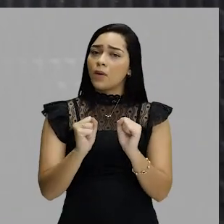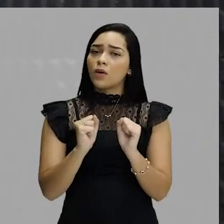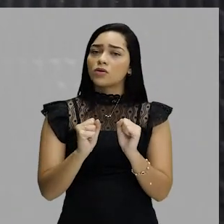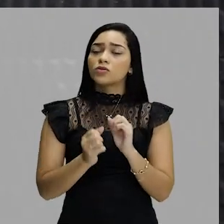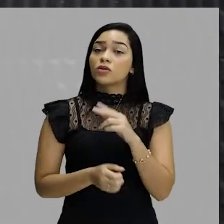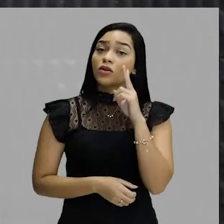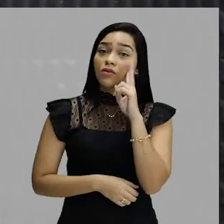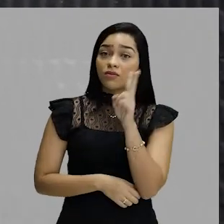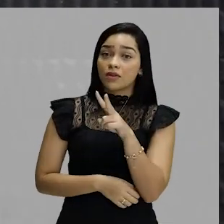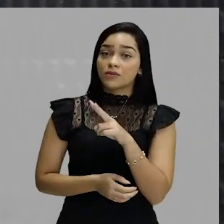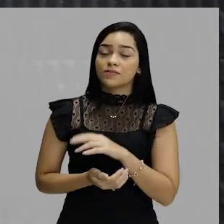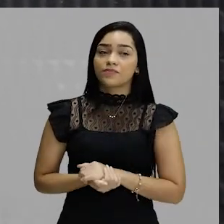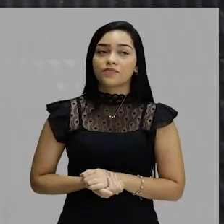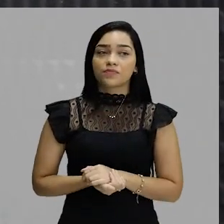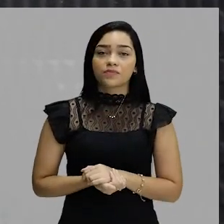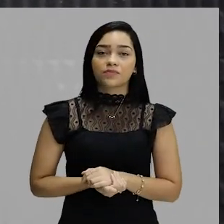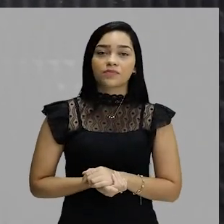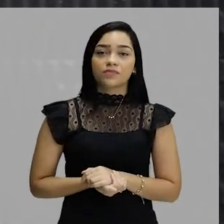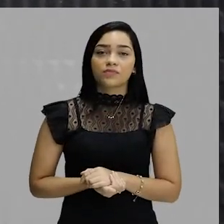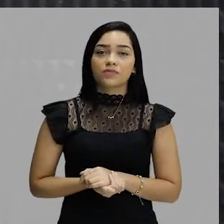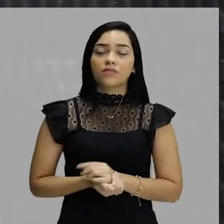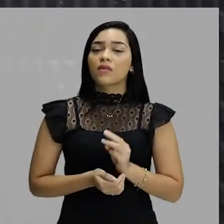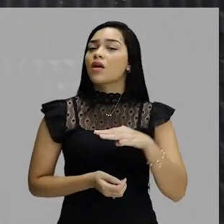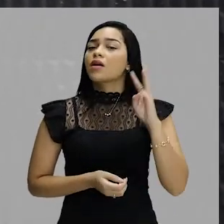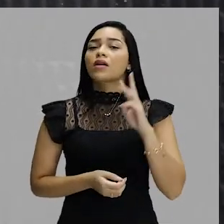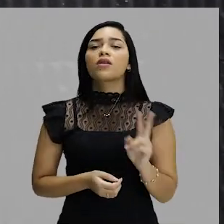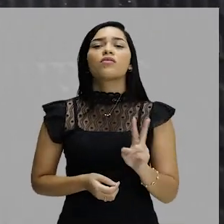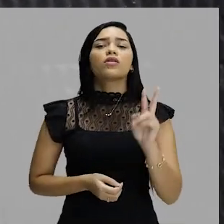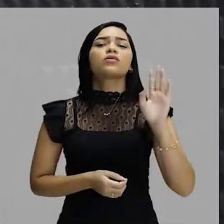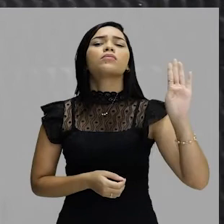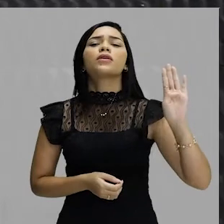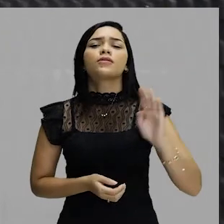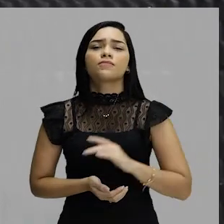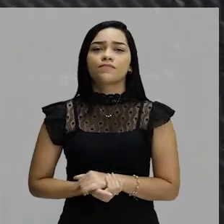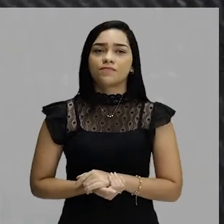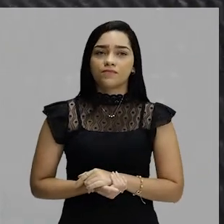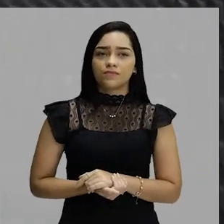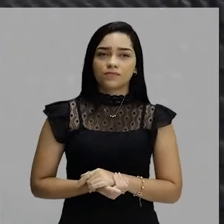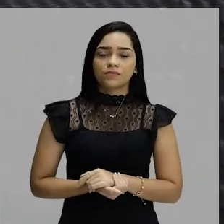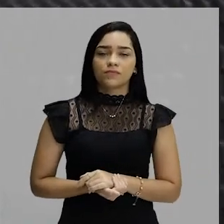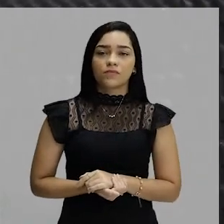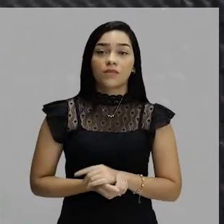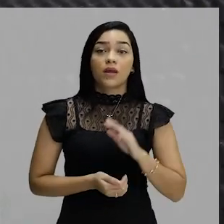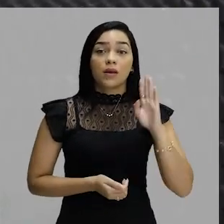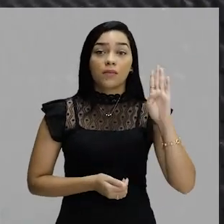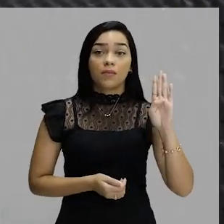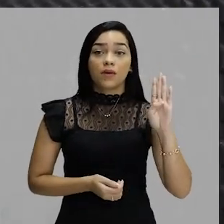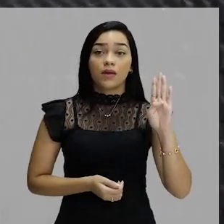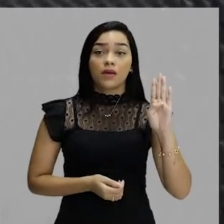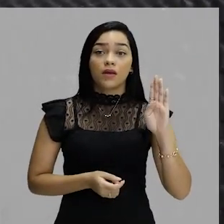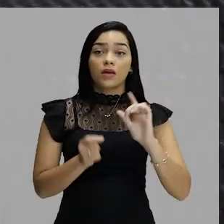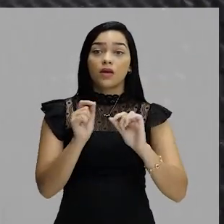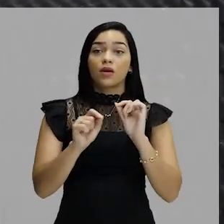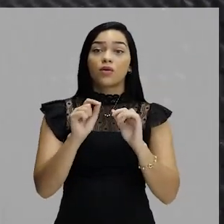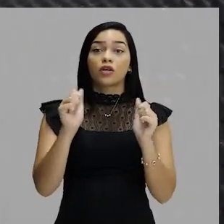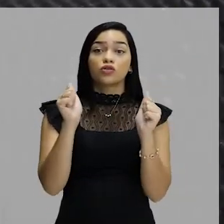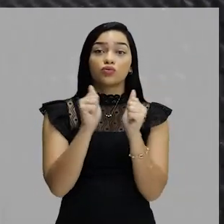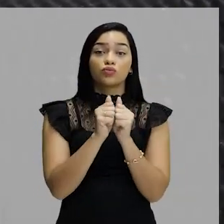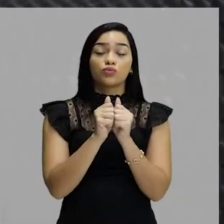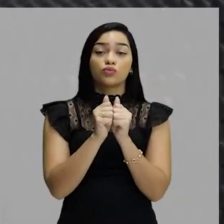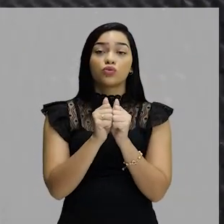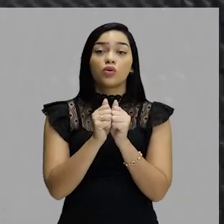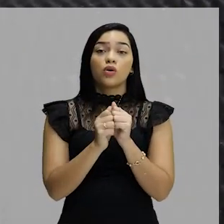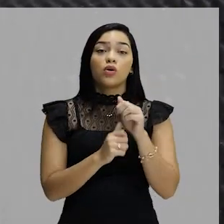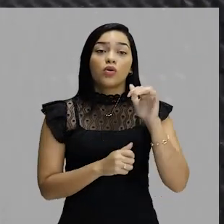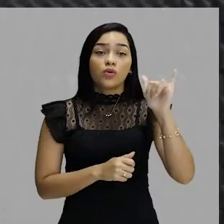Veja bem. Olha só. Quem é o valor de b? B é o quê? Ponto de interseção com o eixo y. Aí você